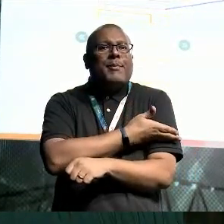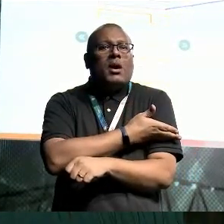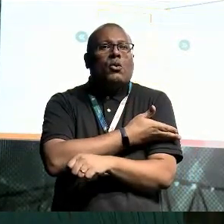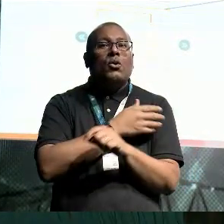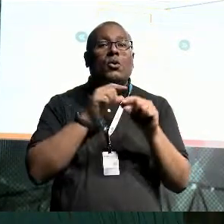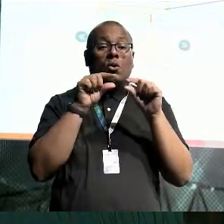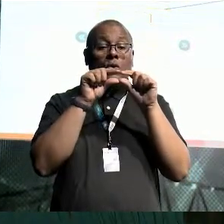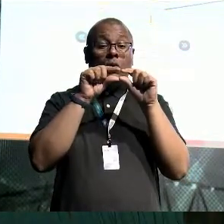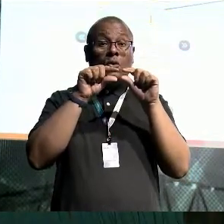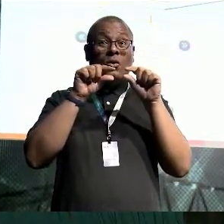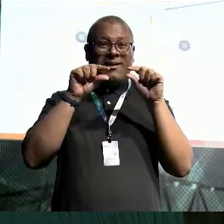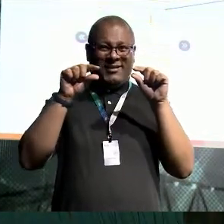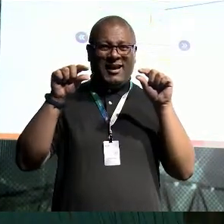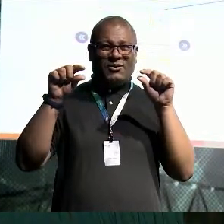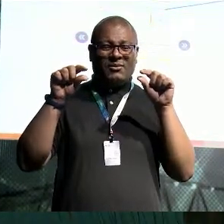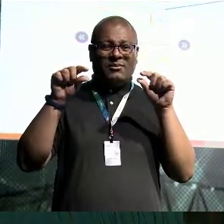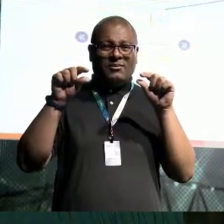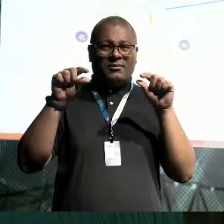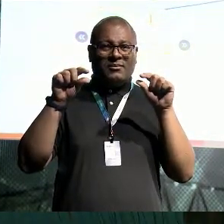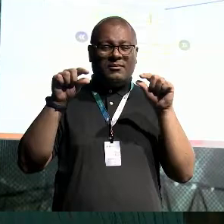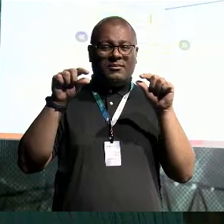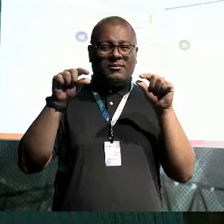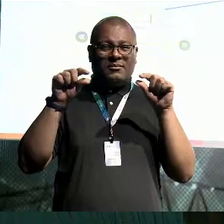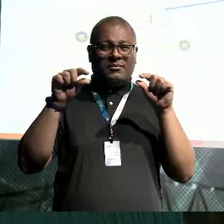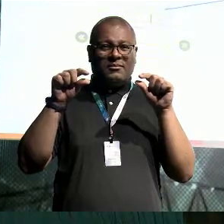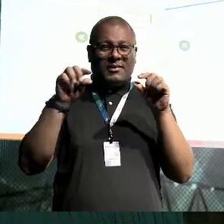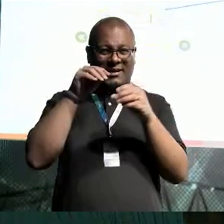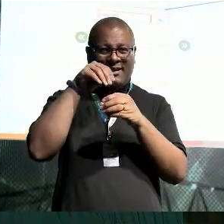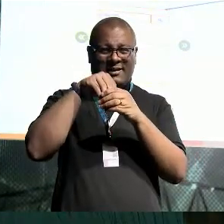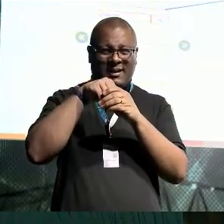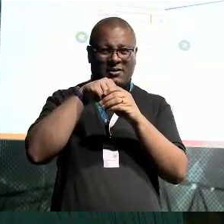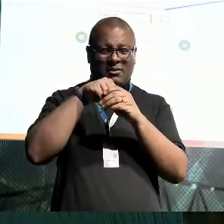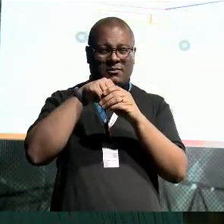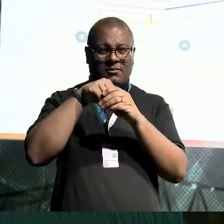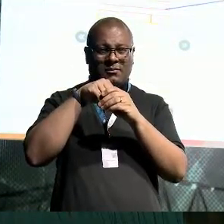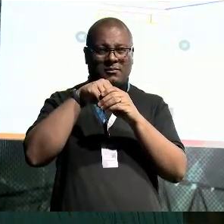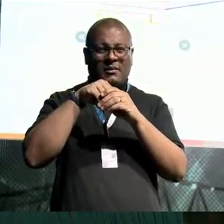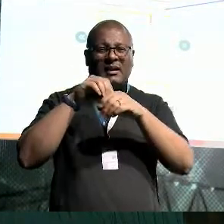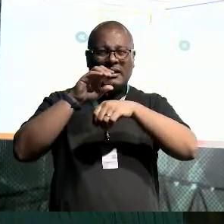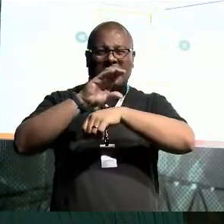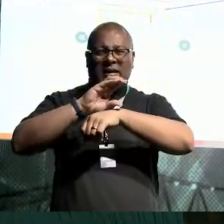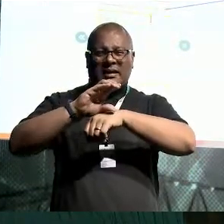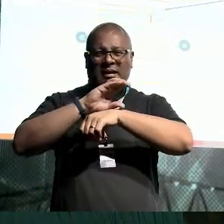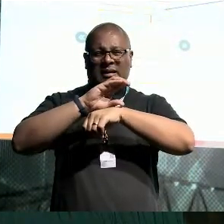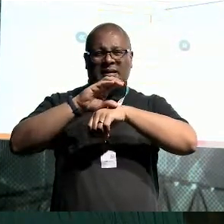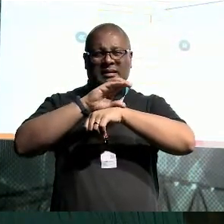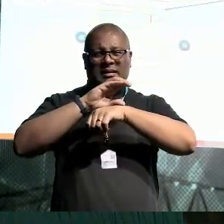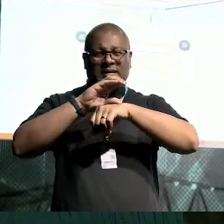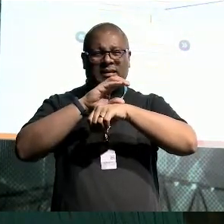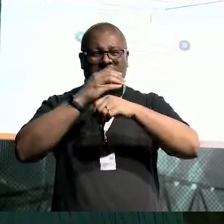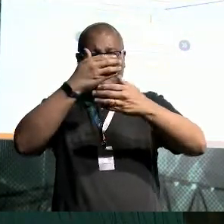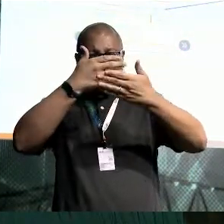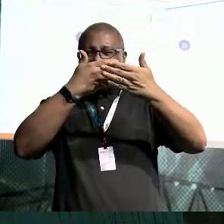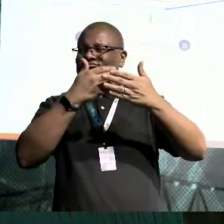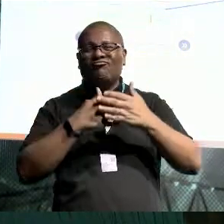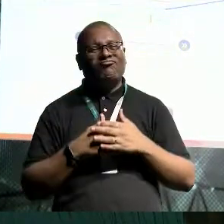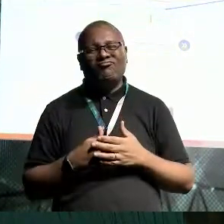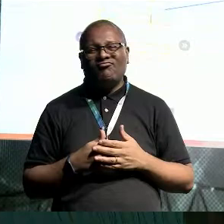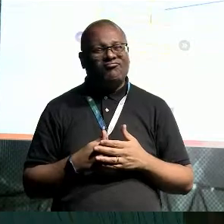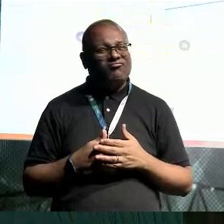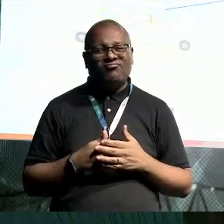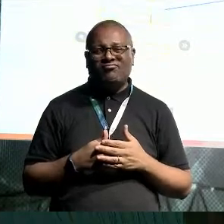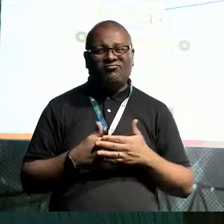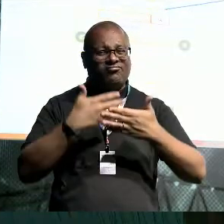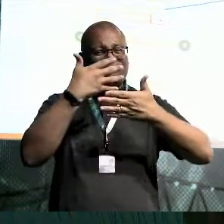e o placeholder que está dentro dela está um cinza. Então, o contraste não está legal. E